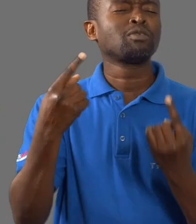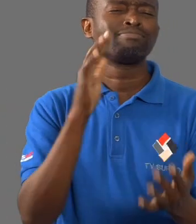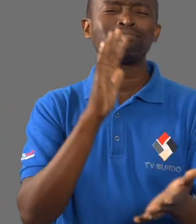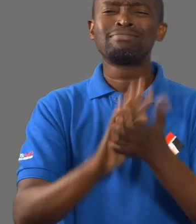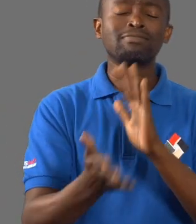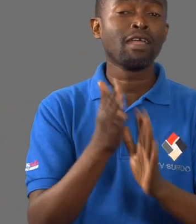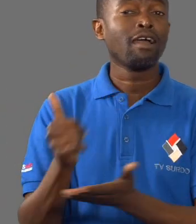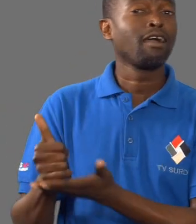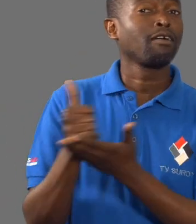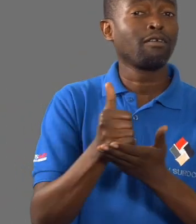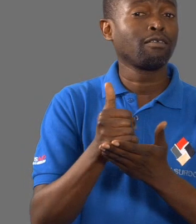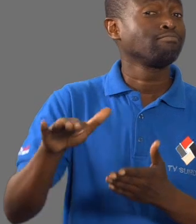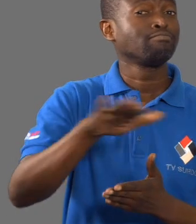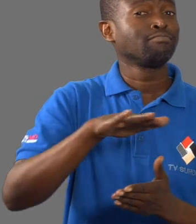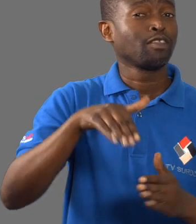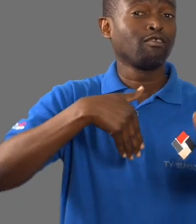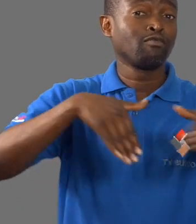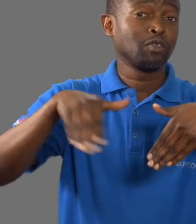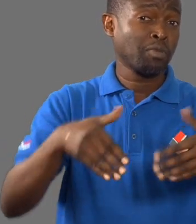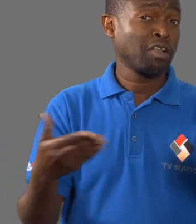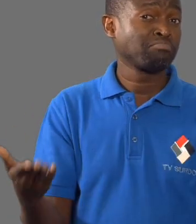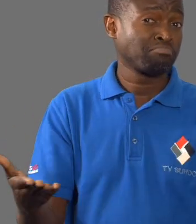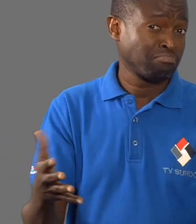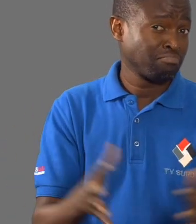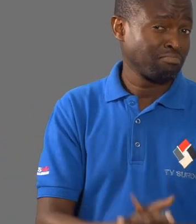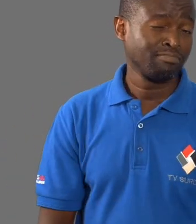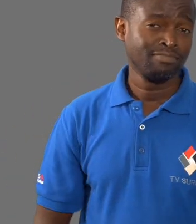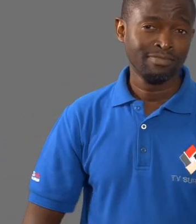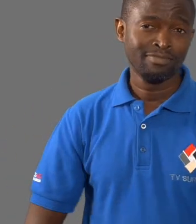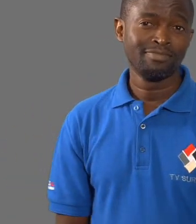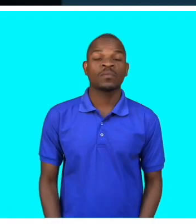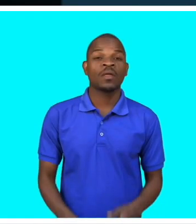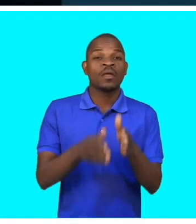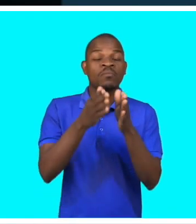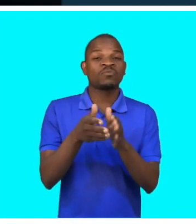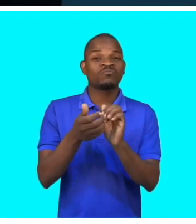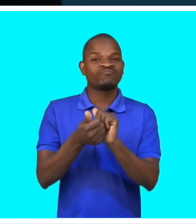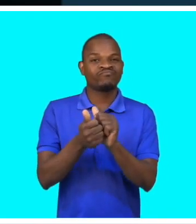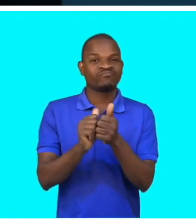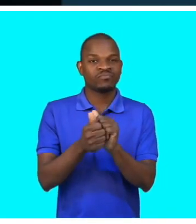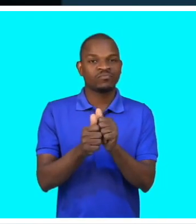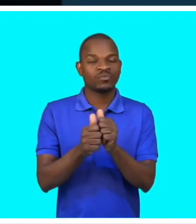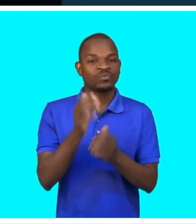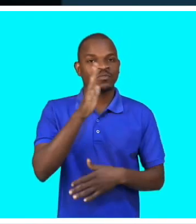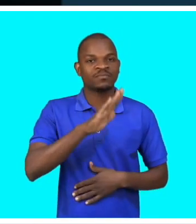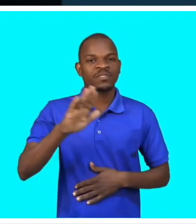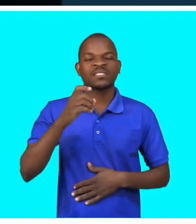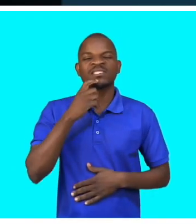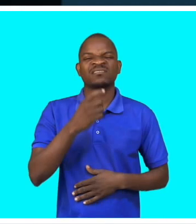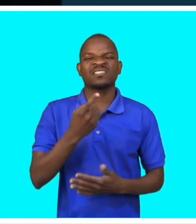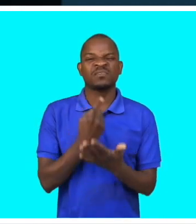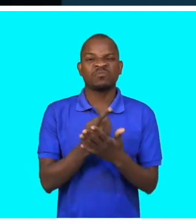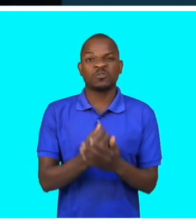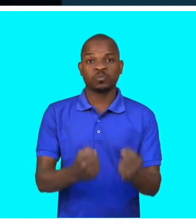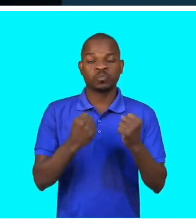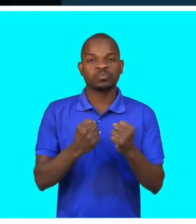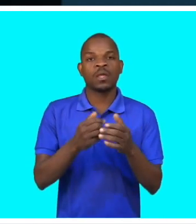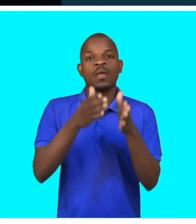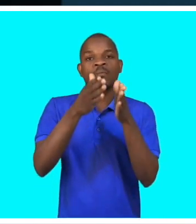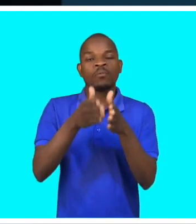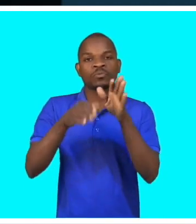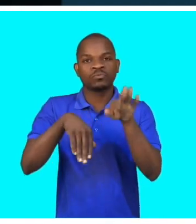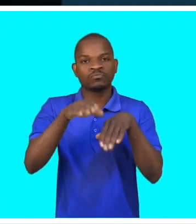Esta é uma situação que nada ajuda o nosso futebol. Desportistas nacionais pedem mão doura